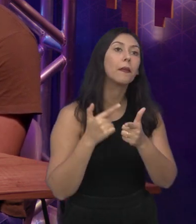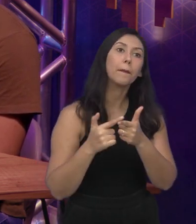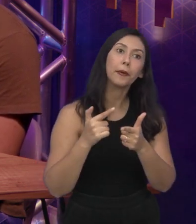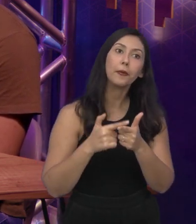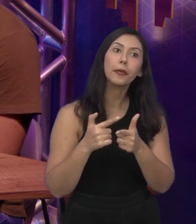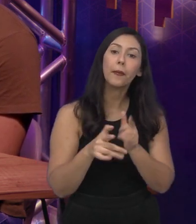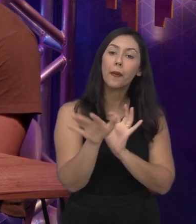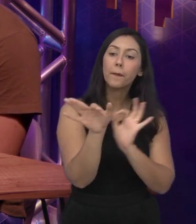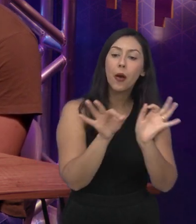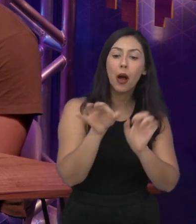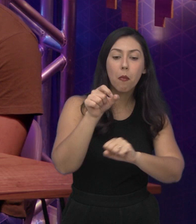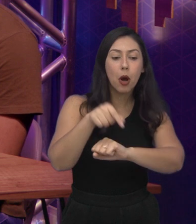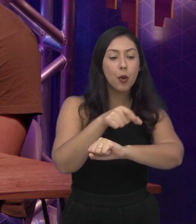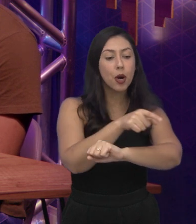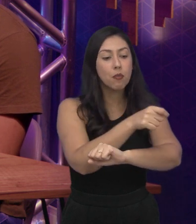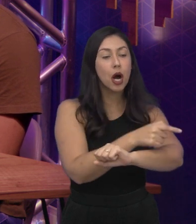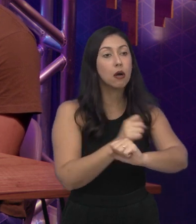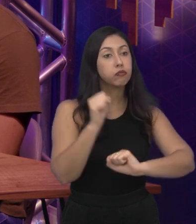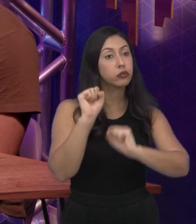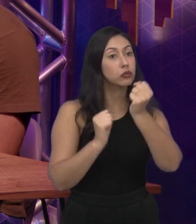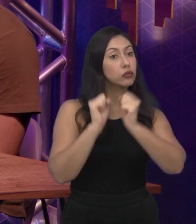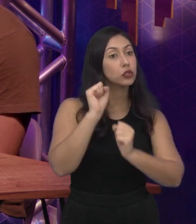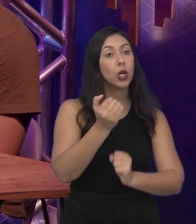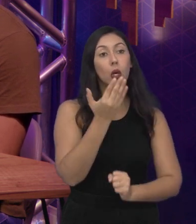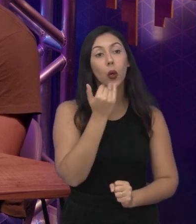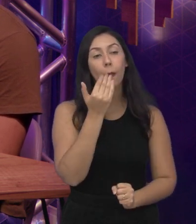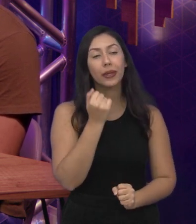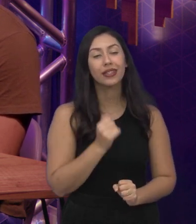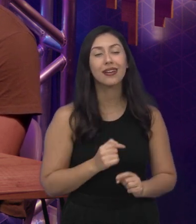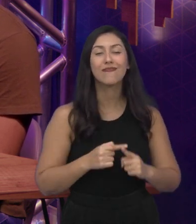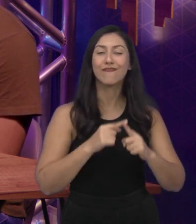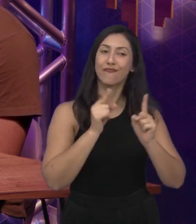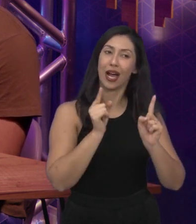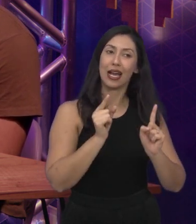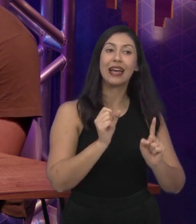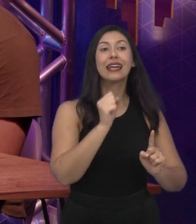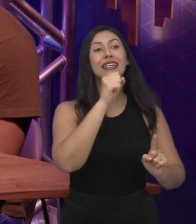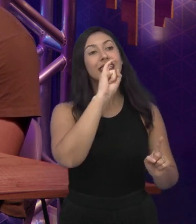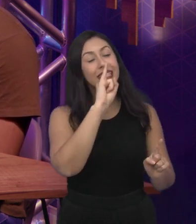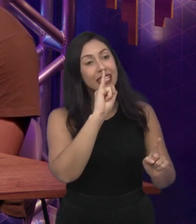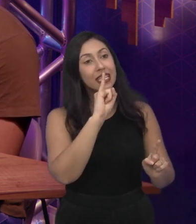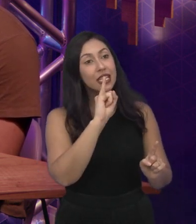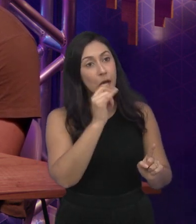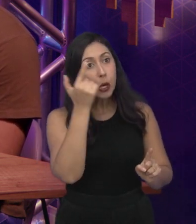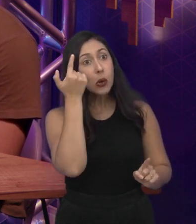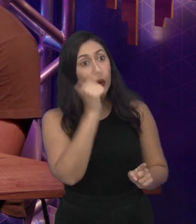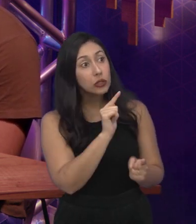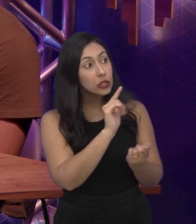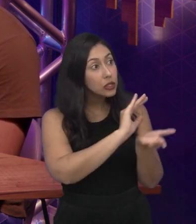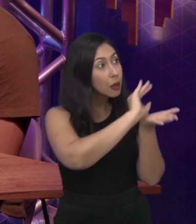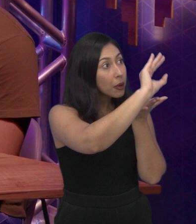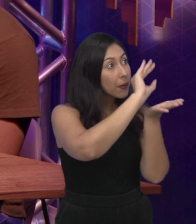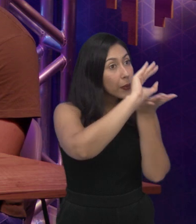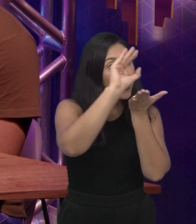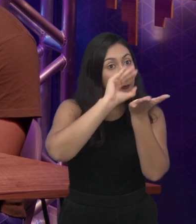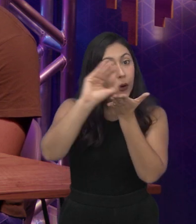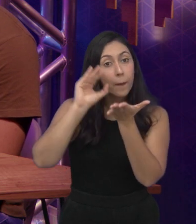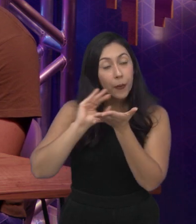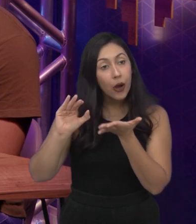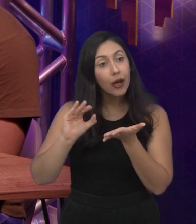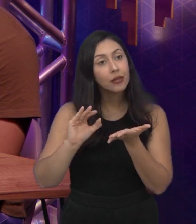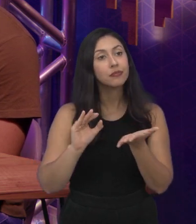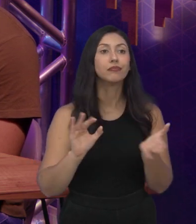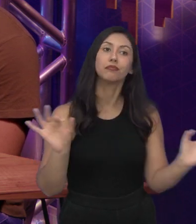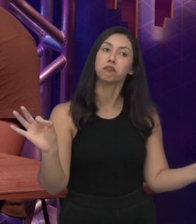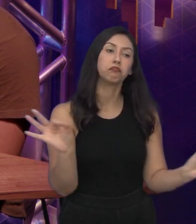mais problemas para a produção de alimentos, mas se existisse, né, uma distribuição, ou seja, se não existisse esse problema estrutural de distribuição